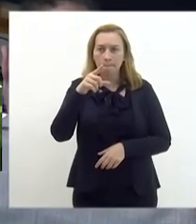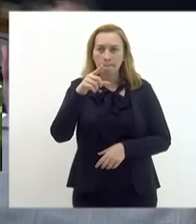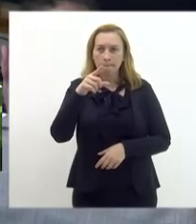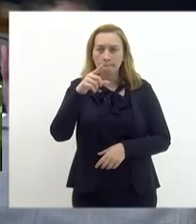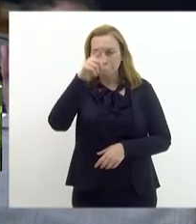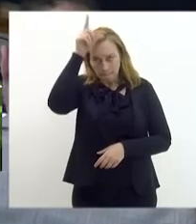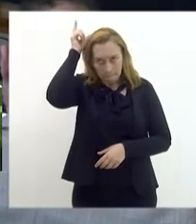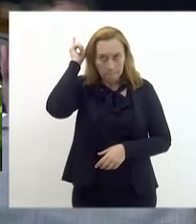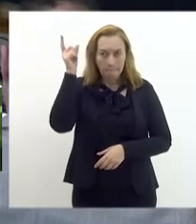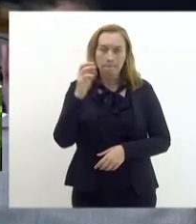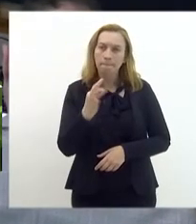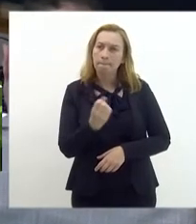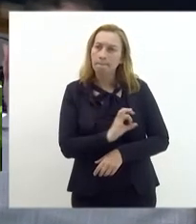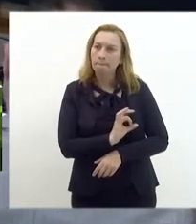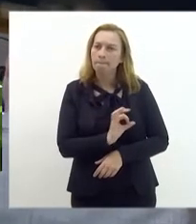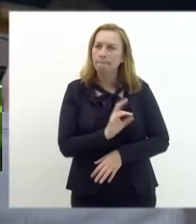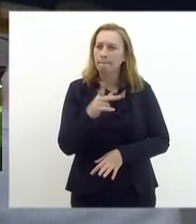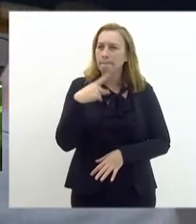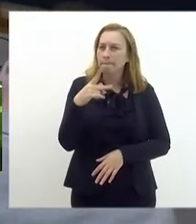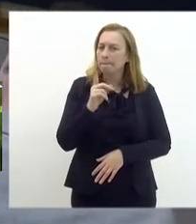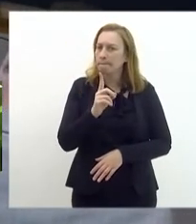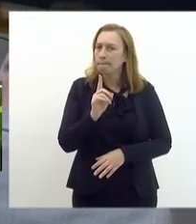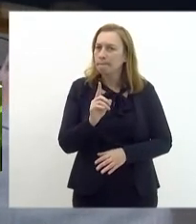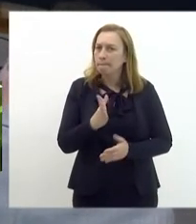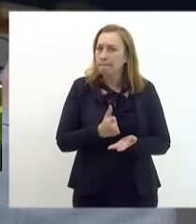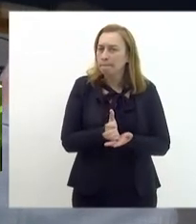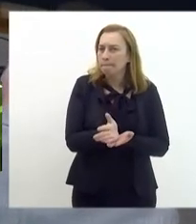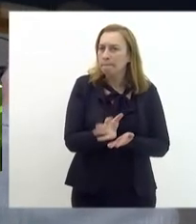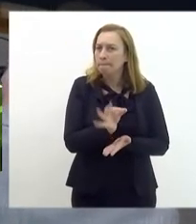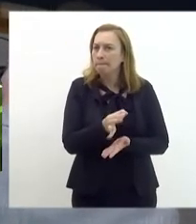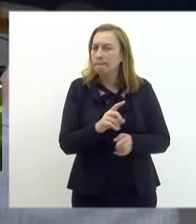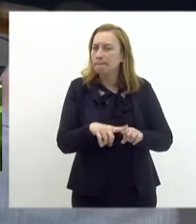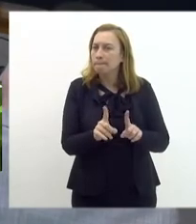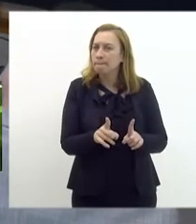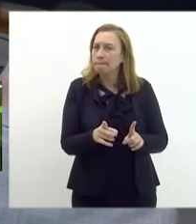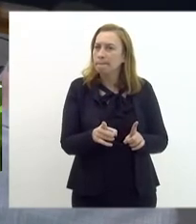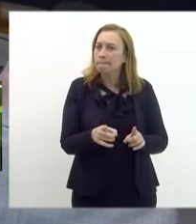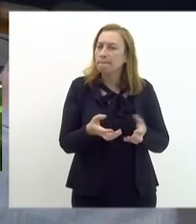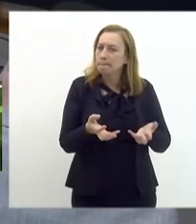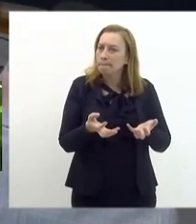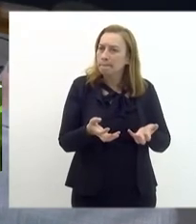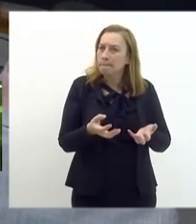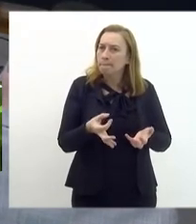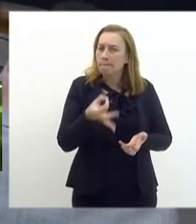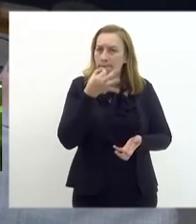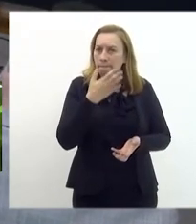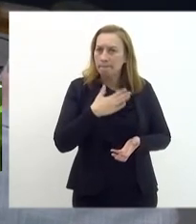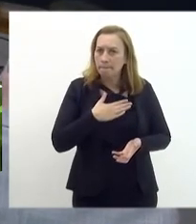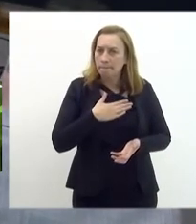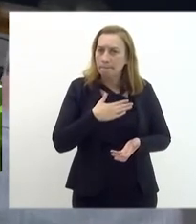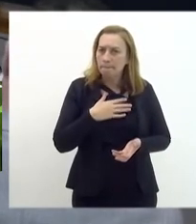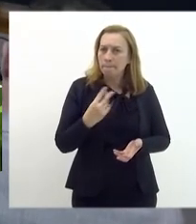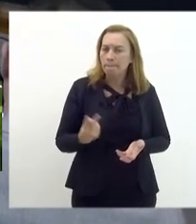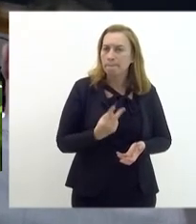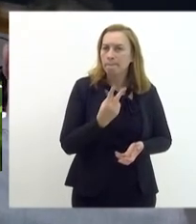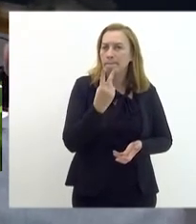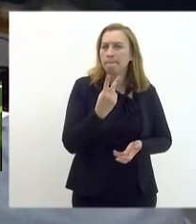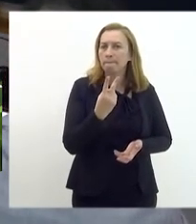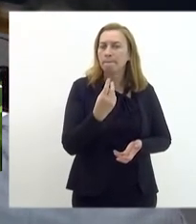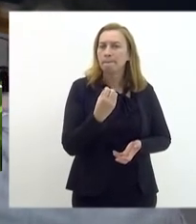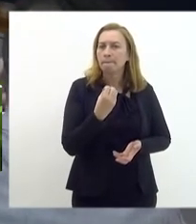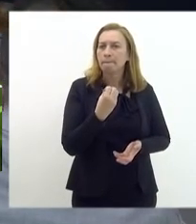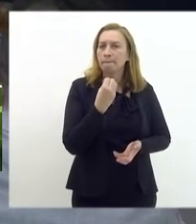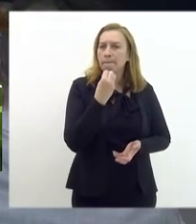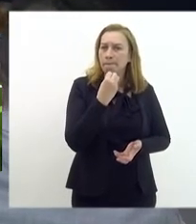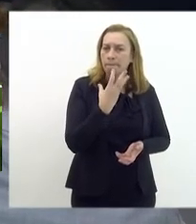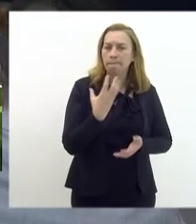caminhado talvez para um sentido talvez não correto. O que eu tento com a minha sugestão é preservar os bons